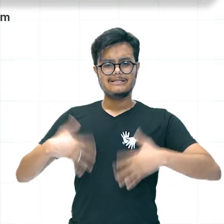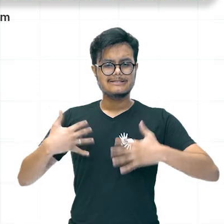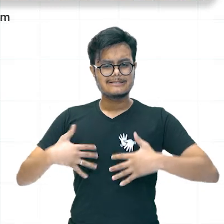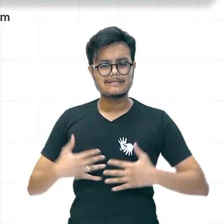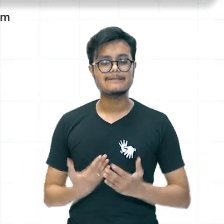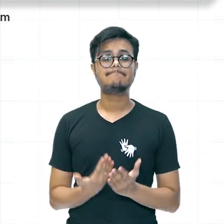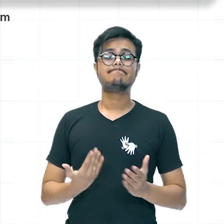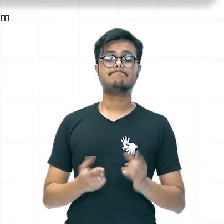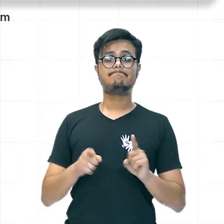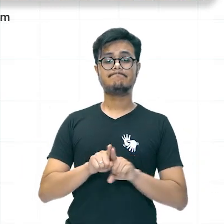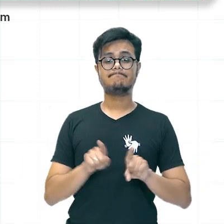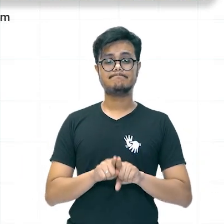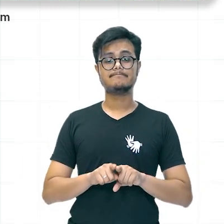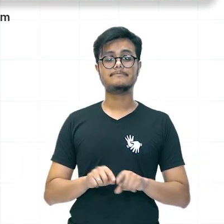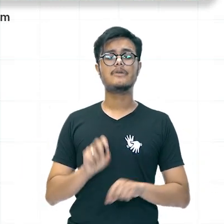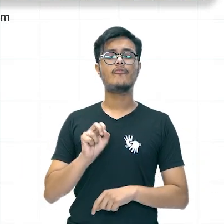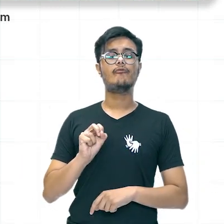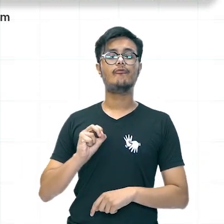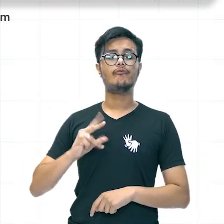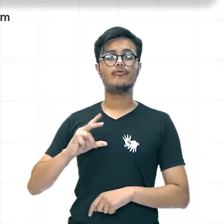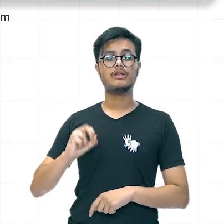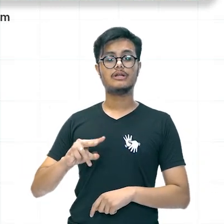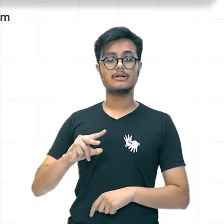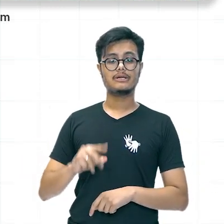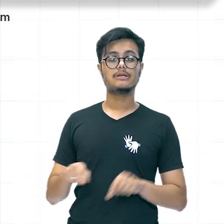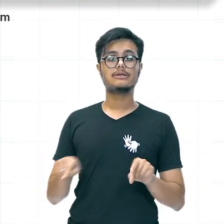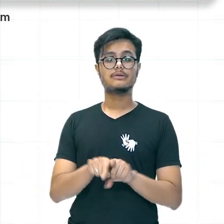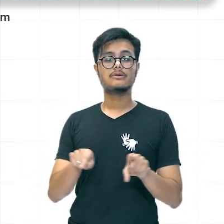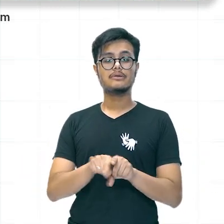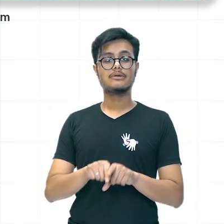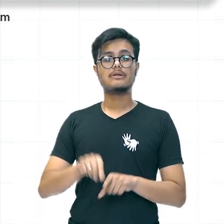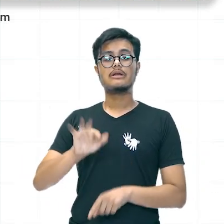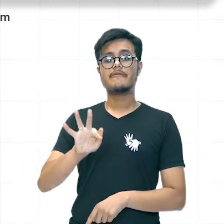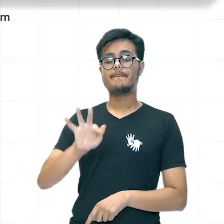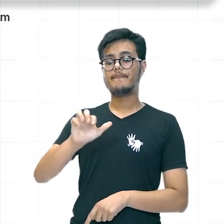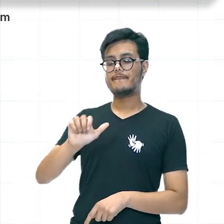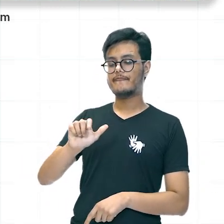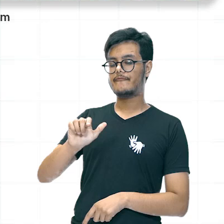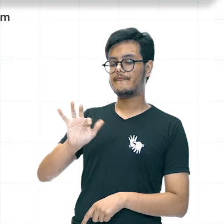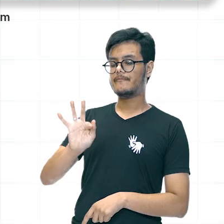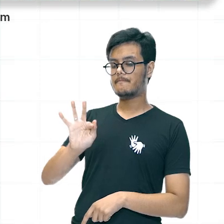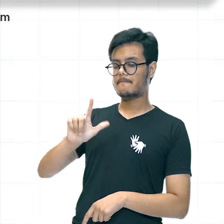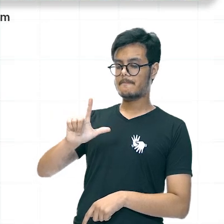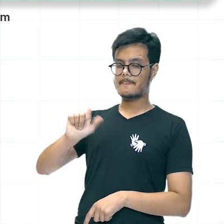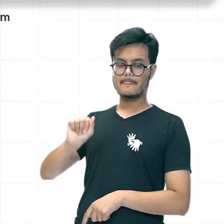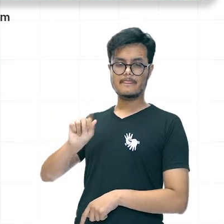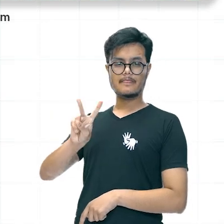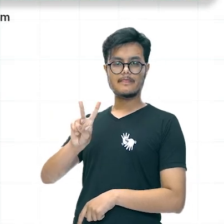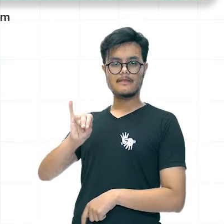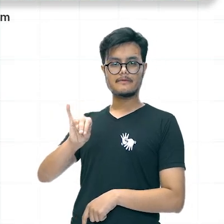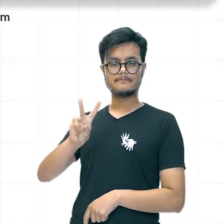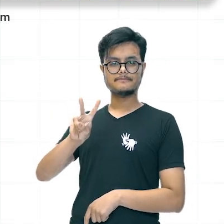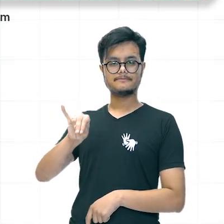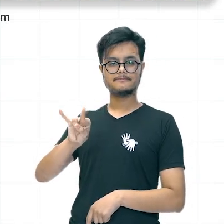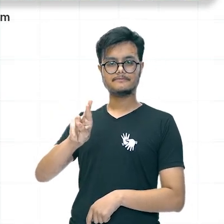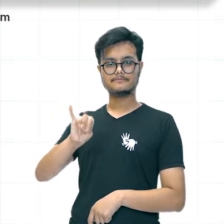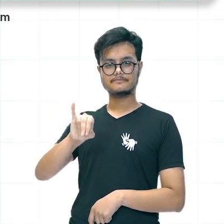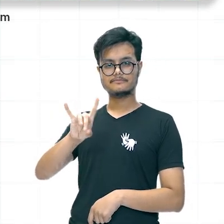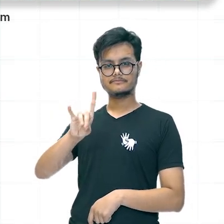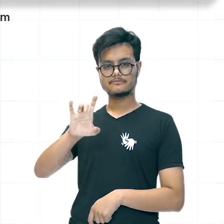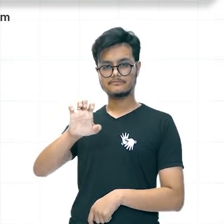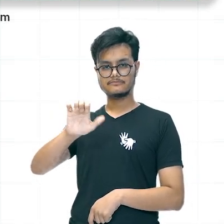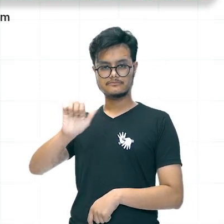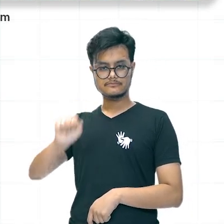sintomas e ele vai transmitir o vírus, né, que é da família aí Flaviviridae e gênero Flavivírus. Vai apresentar também